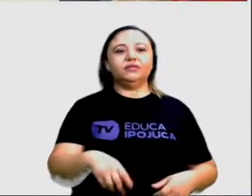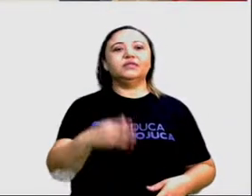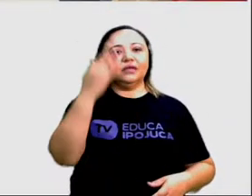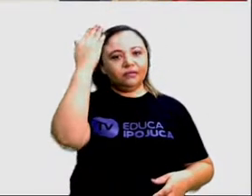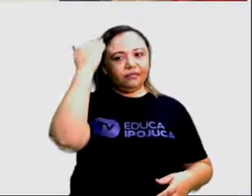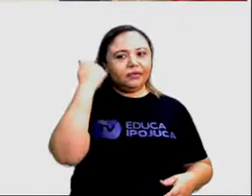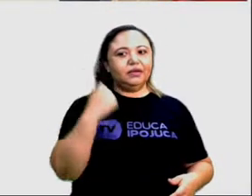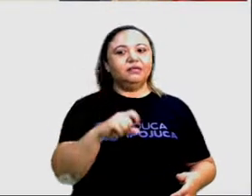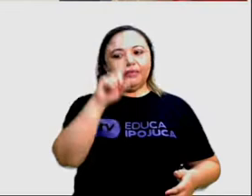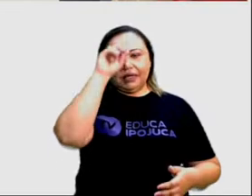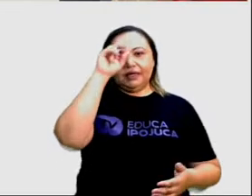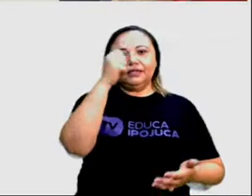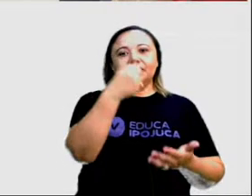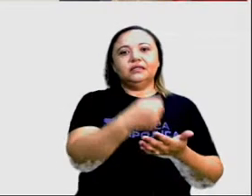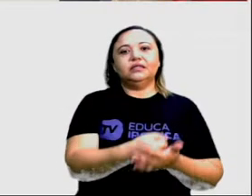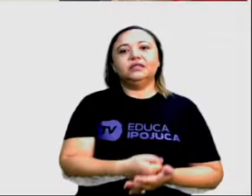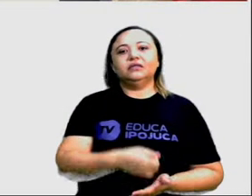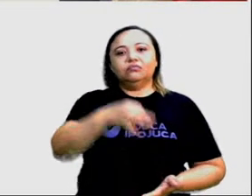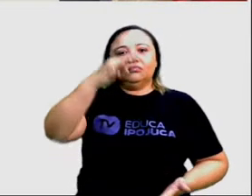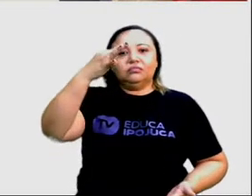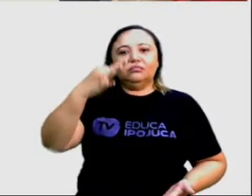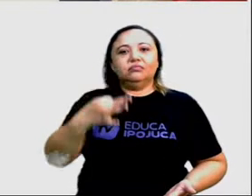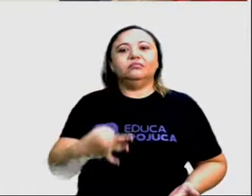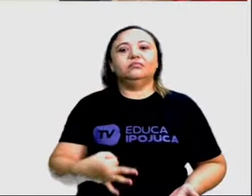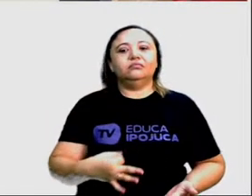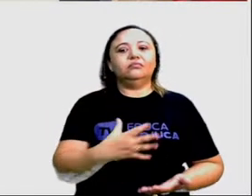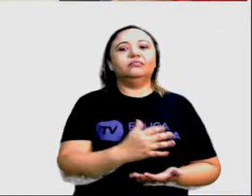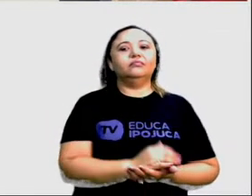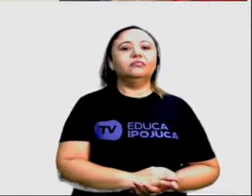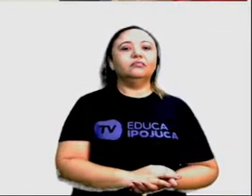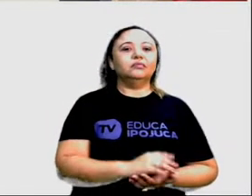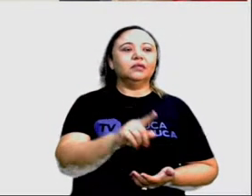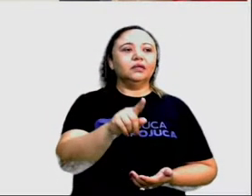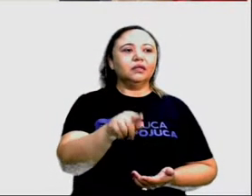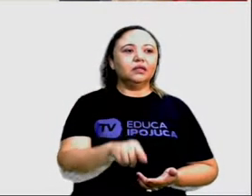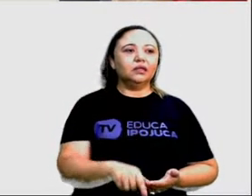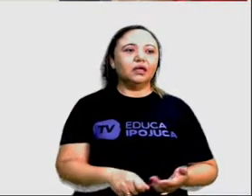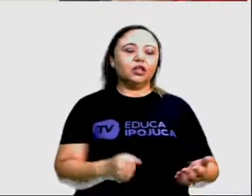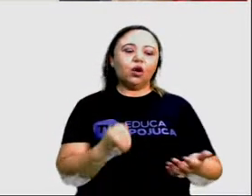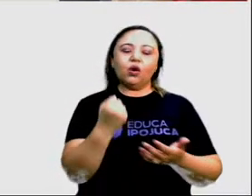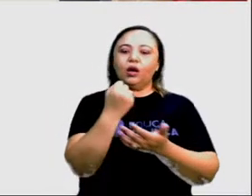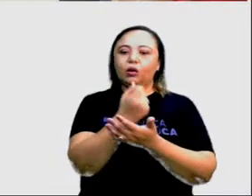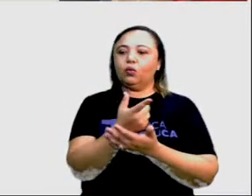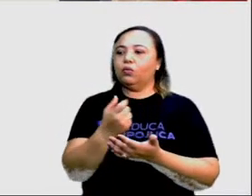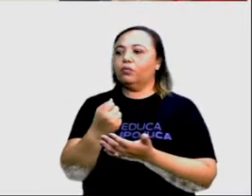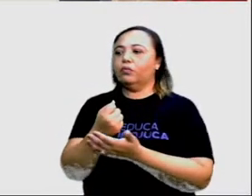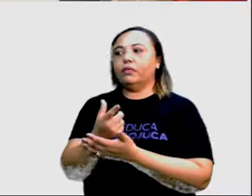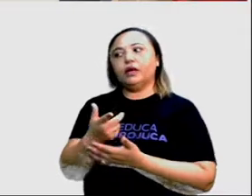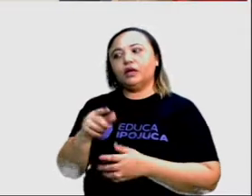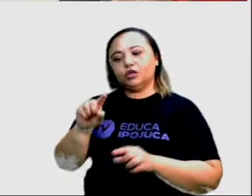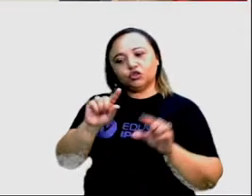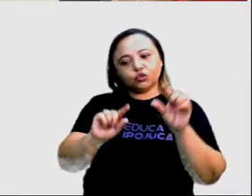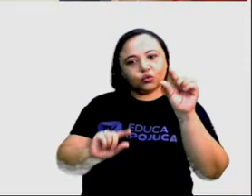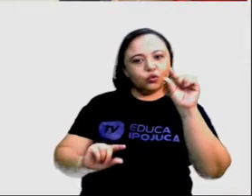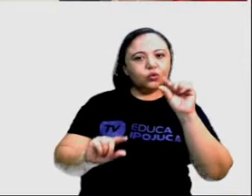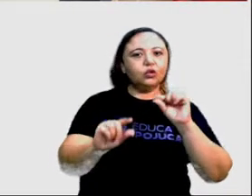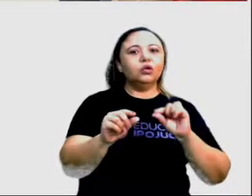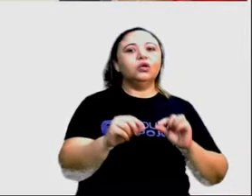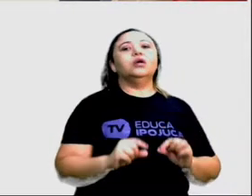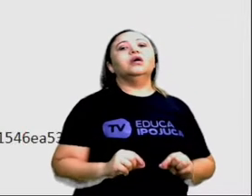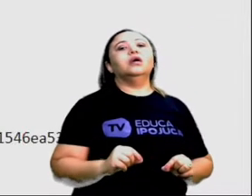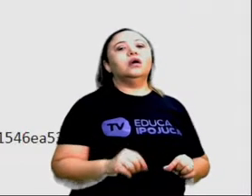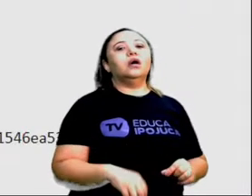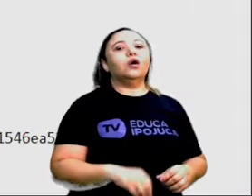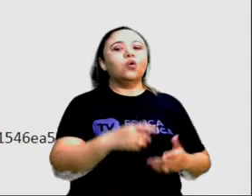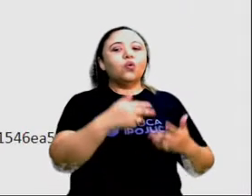decisões conscientes em cada uma dessas fases, o consumidor poderá comprar e escolher a melhor